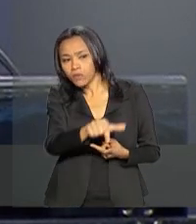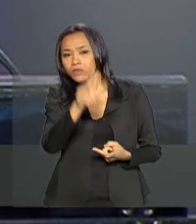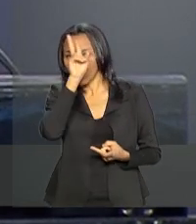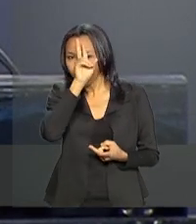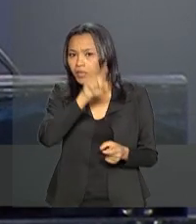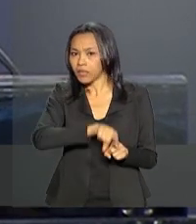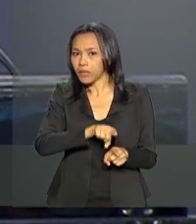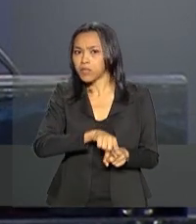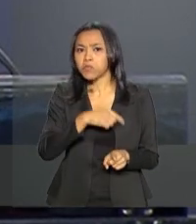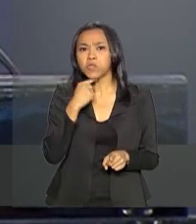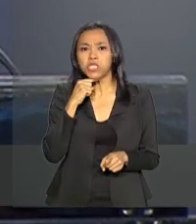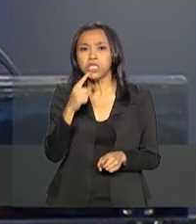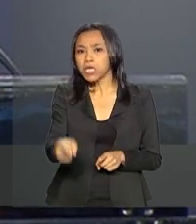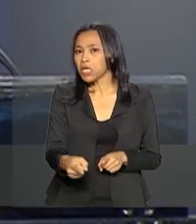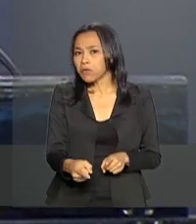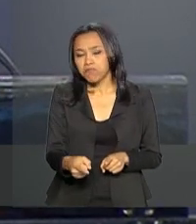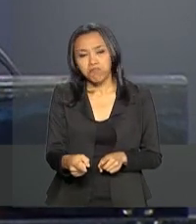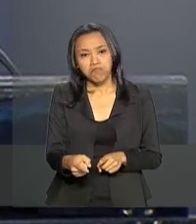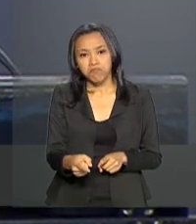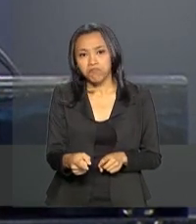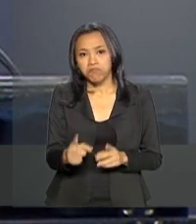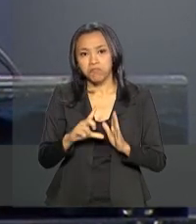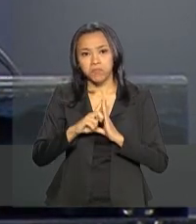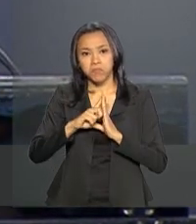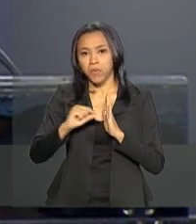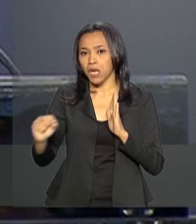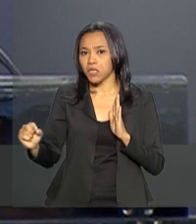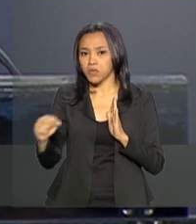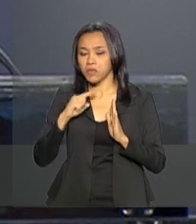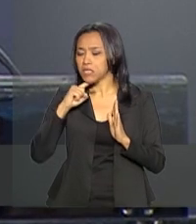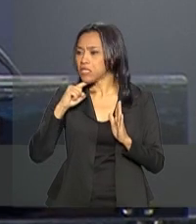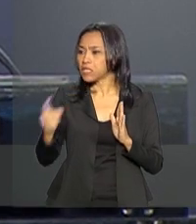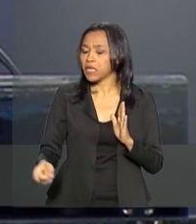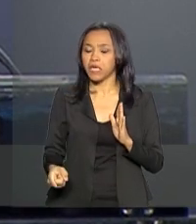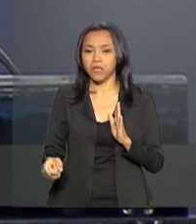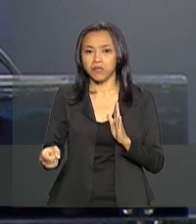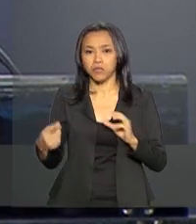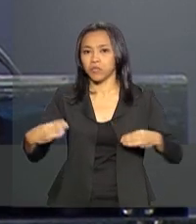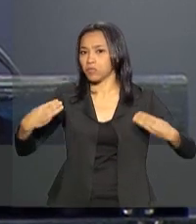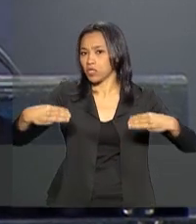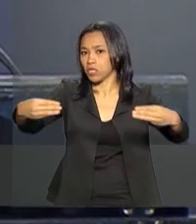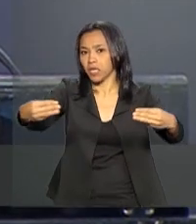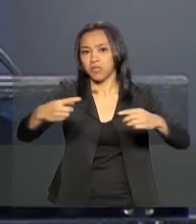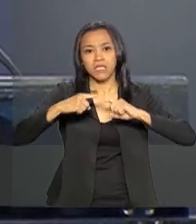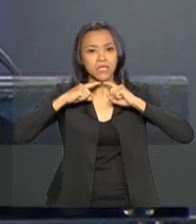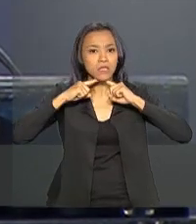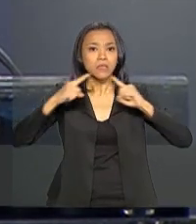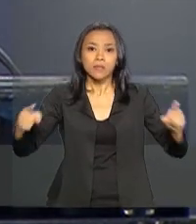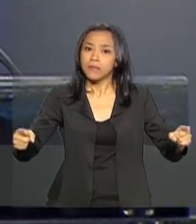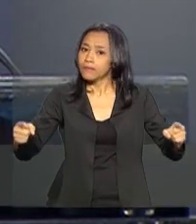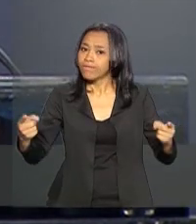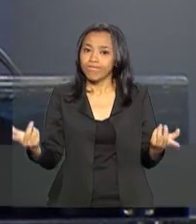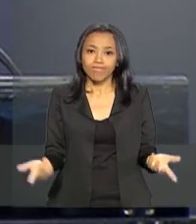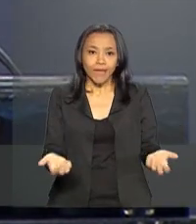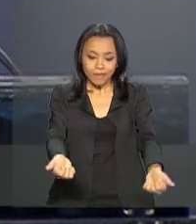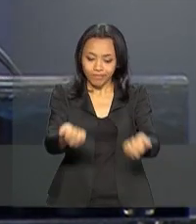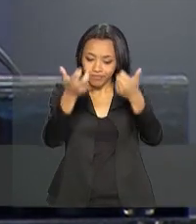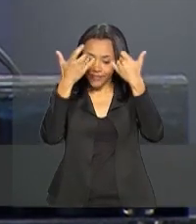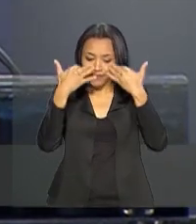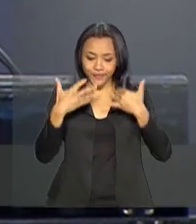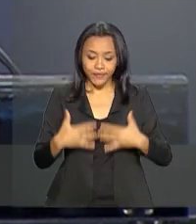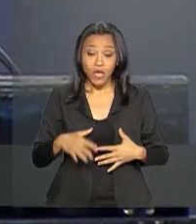encontramos ninguém no Palácio, não encontramos ninguém nos ministérios e, sobremais, quando fomos examinar